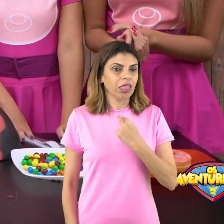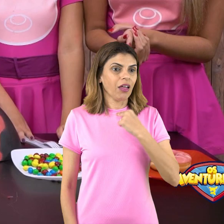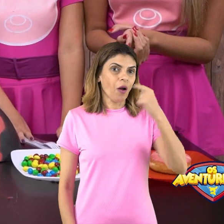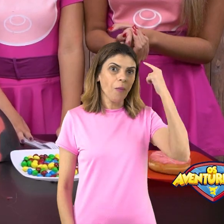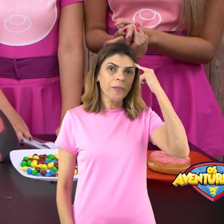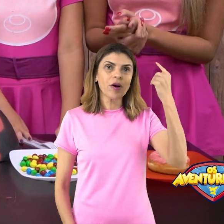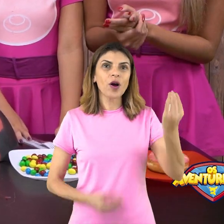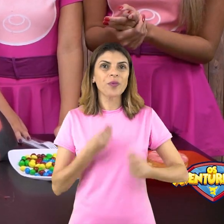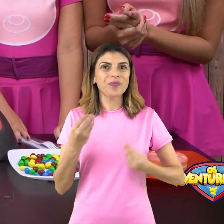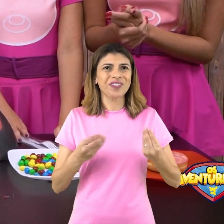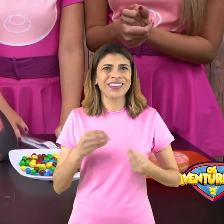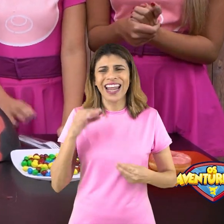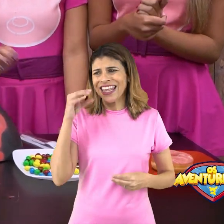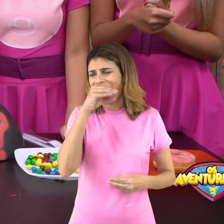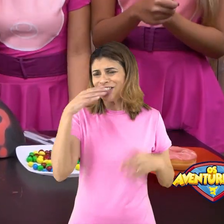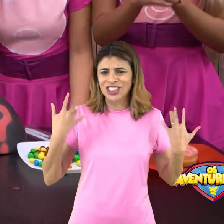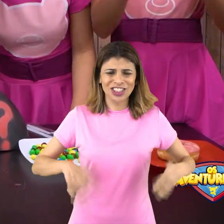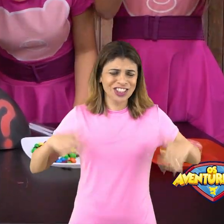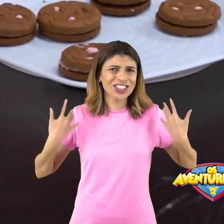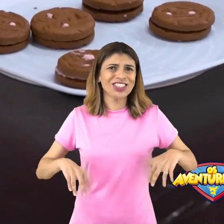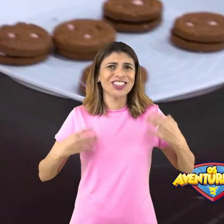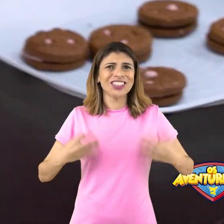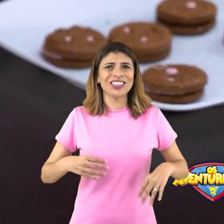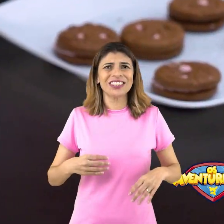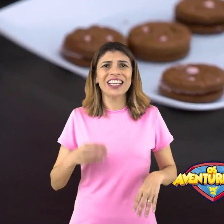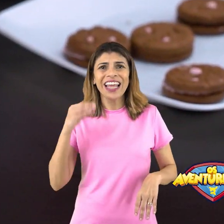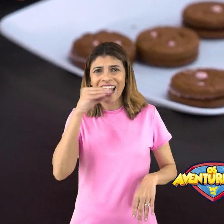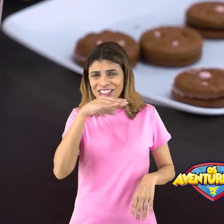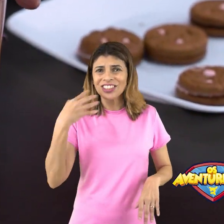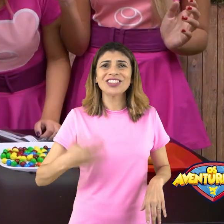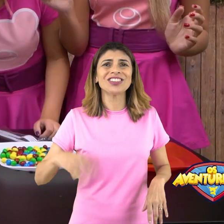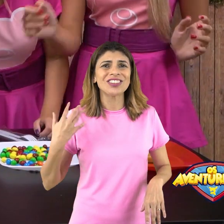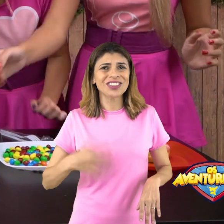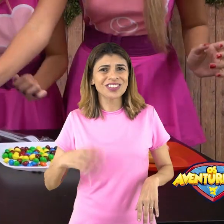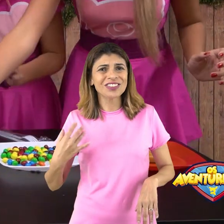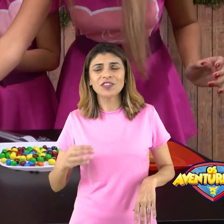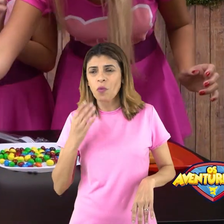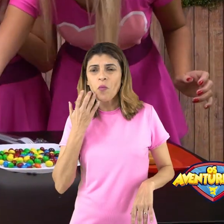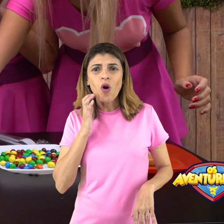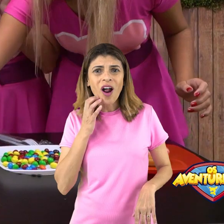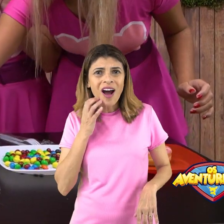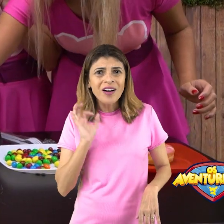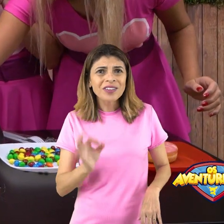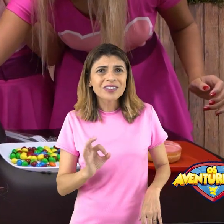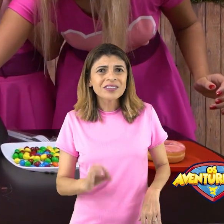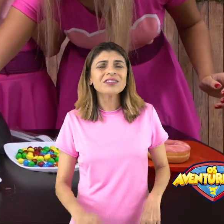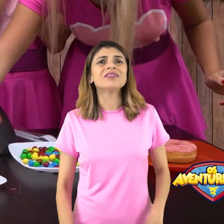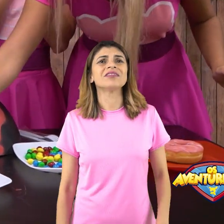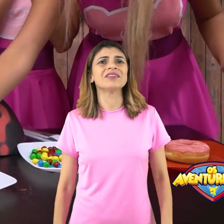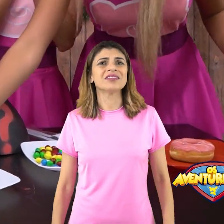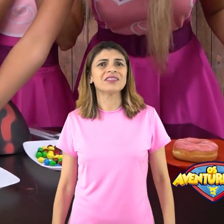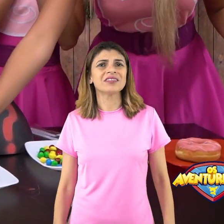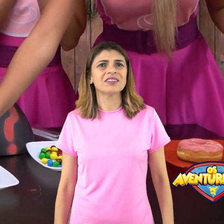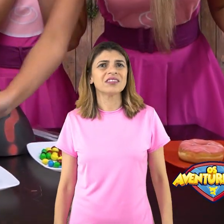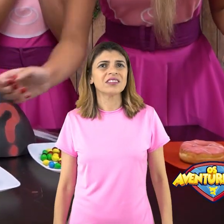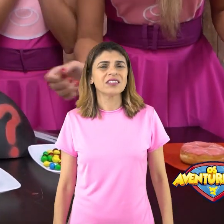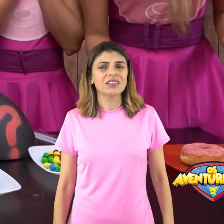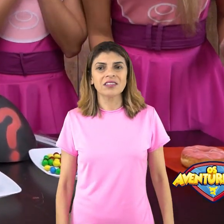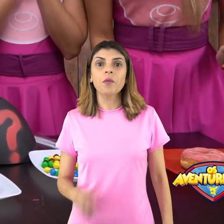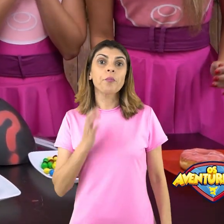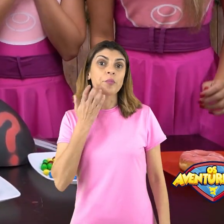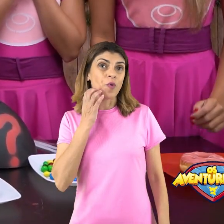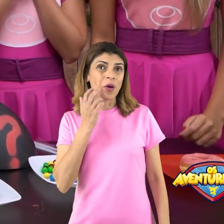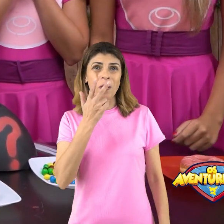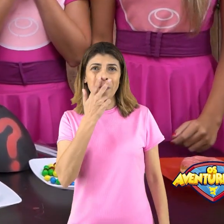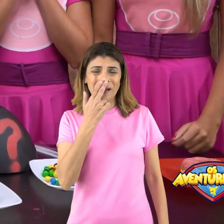tá quente. Milkshake... Ai, tá quente mesmo. Tá pelando mesmo? Tá. É de morango? É de morango. Ai! É de morango,